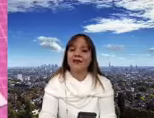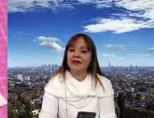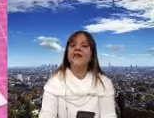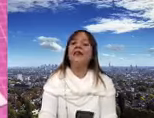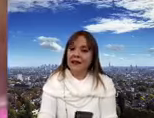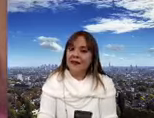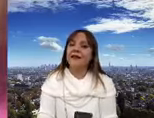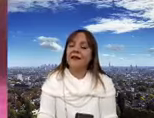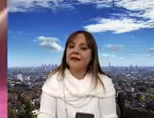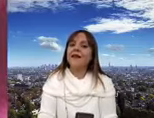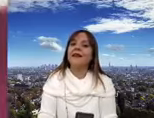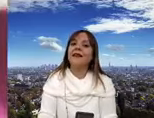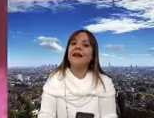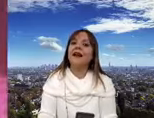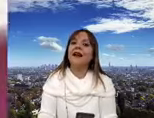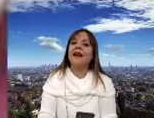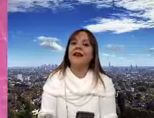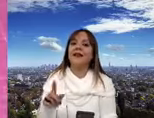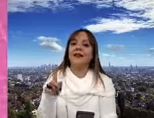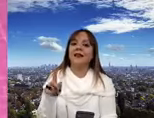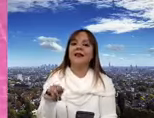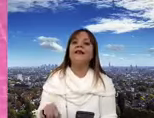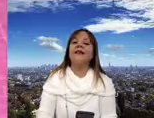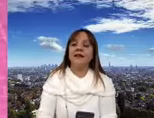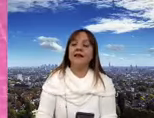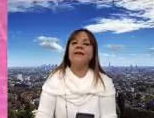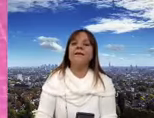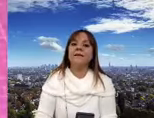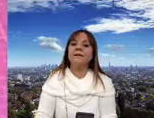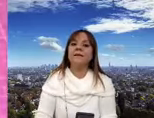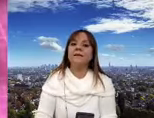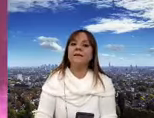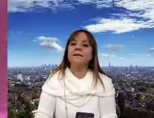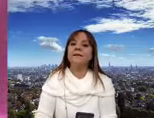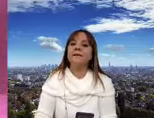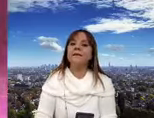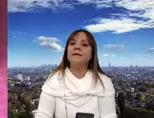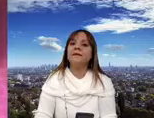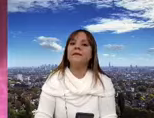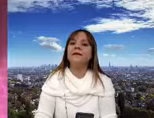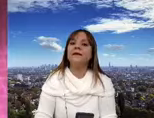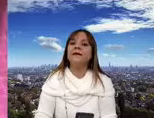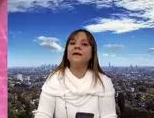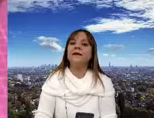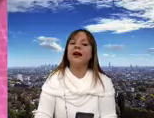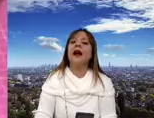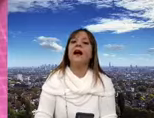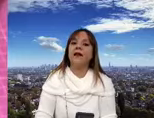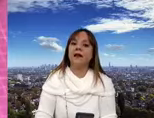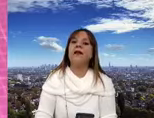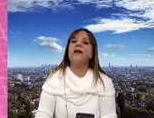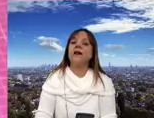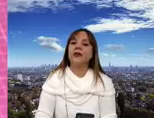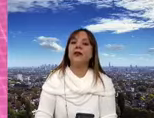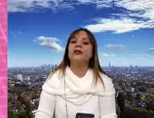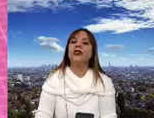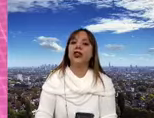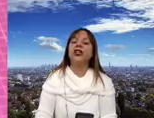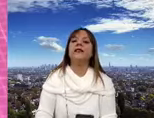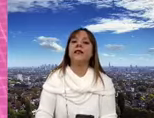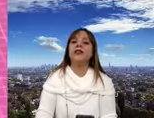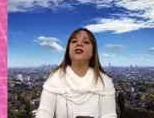sempre risca com lápis ou lapiseira. E corta assim ao máximo para tirar. Olha, tá vendo? Olha, eu Tá. tirei ao máximo Tira